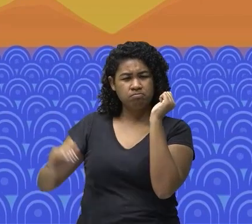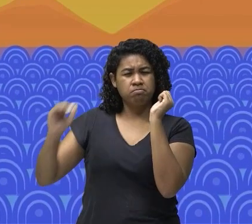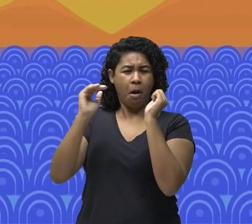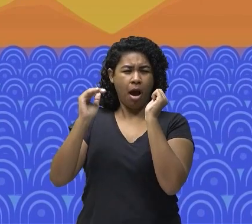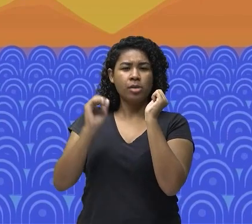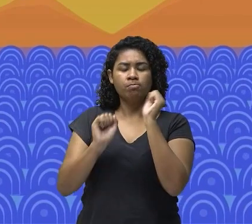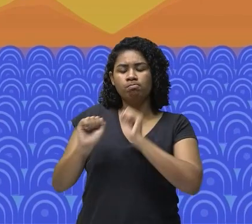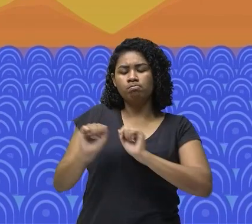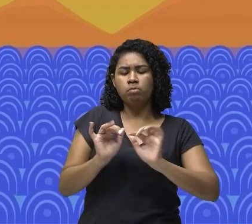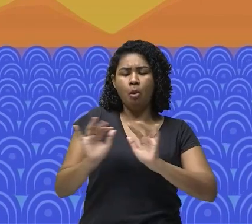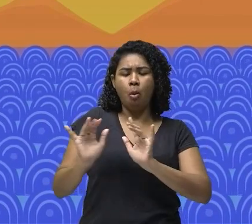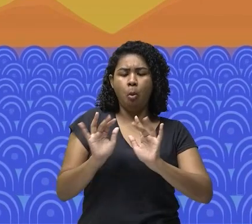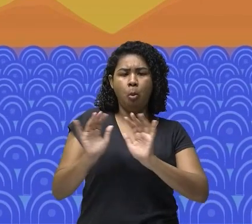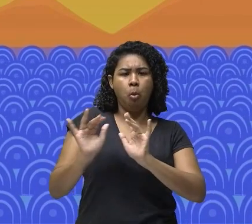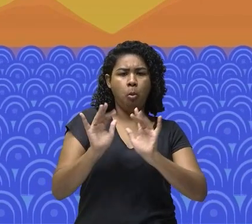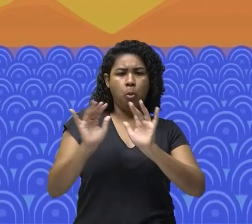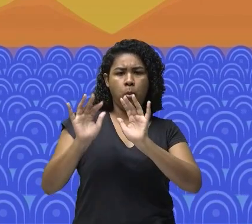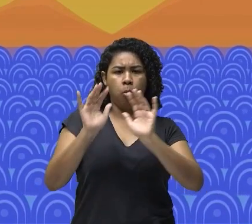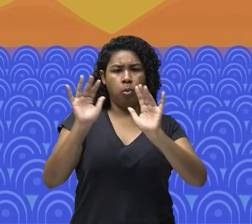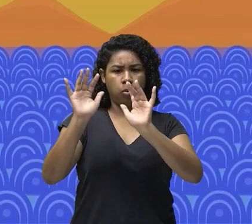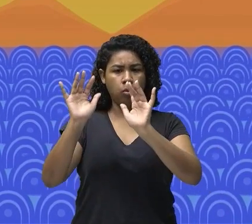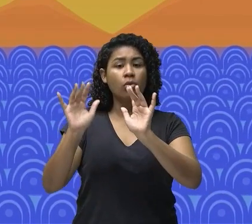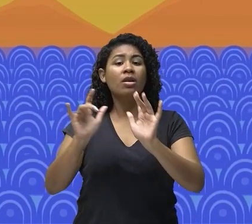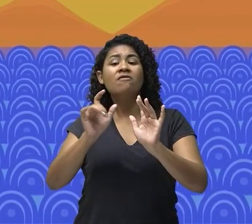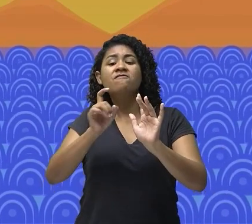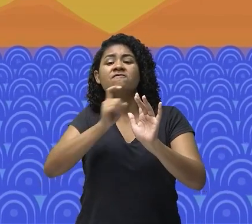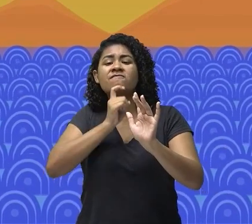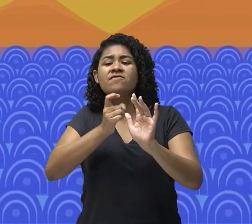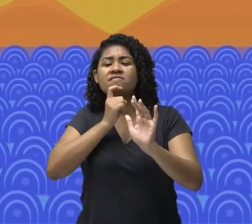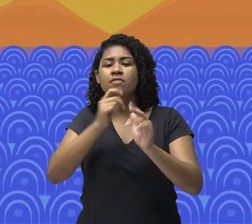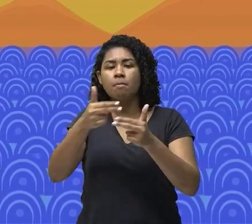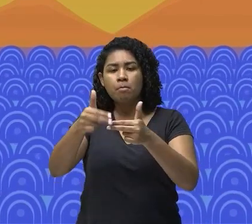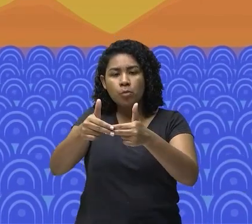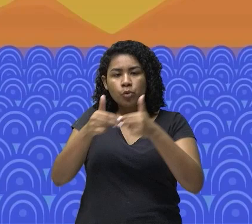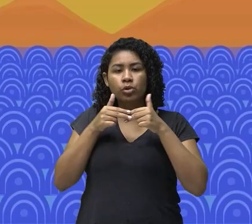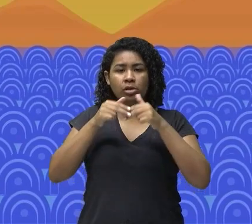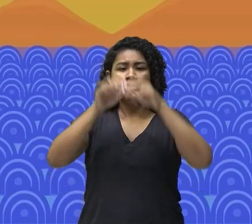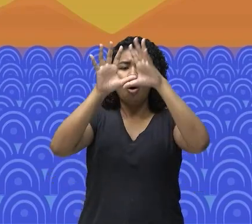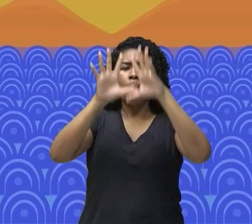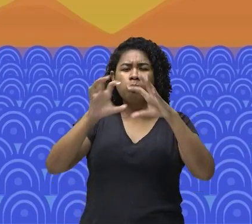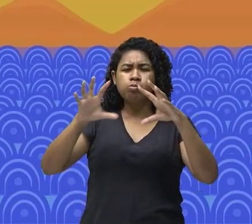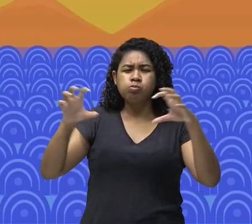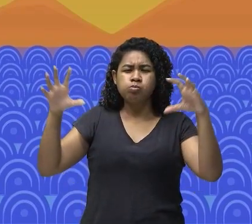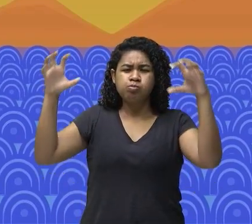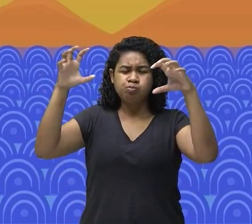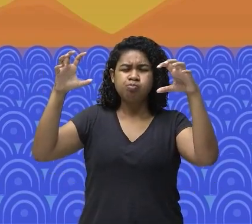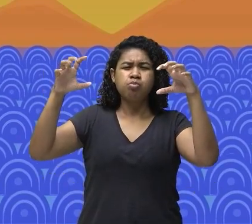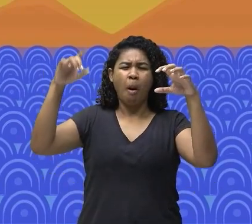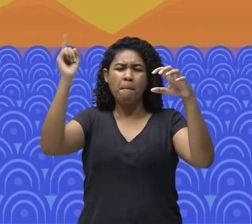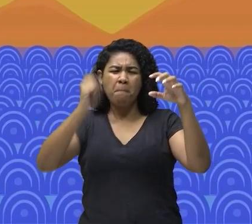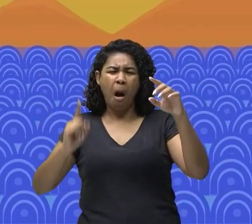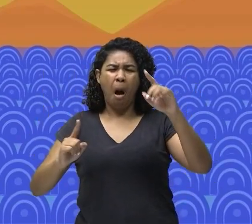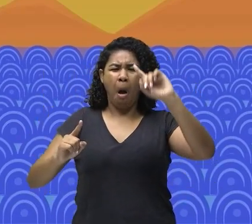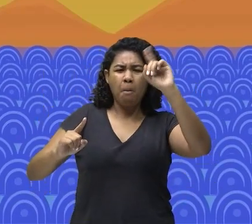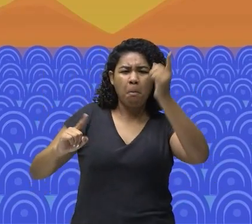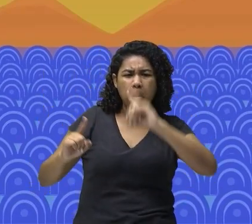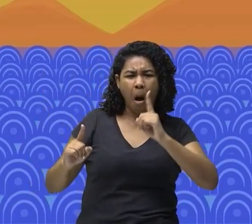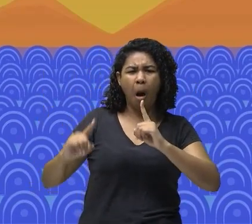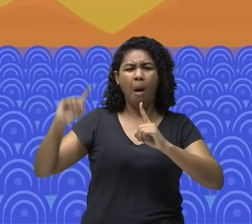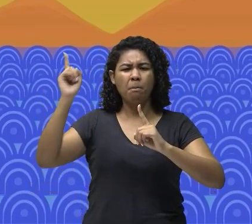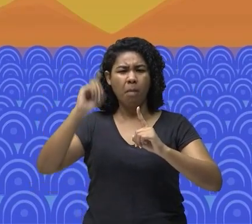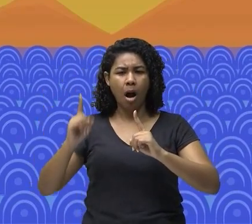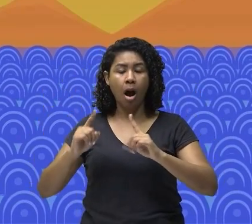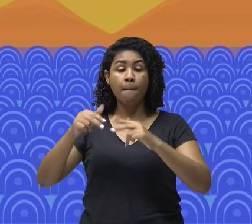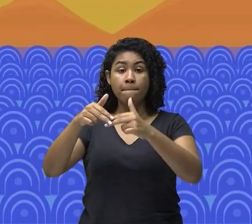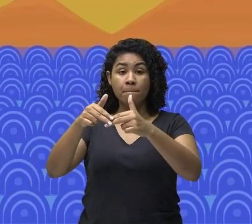subir, esse vapor encontra camadas mais frias e forma grandes nuvens de tempestades. Durante esse processo, a pressão